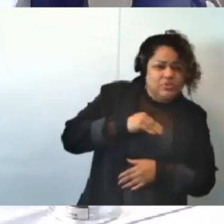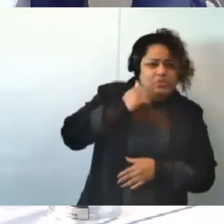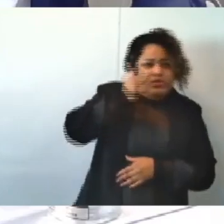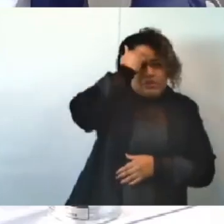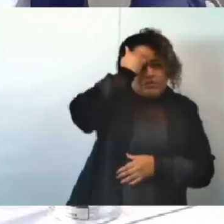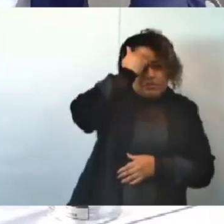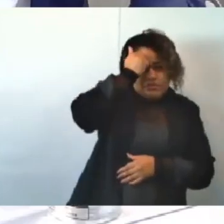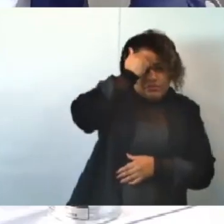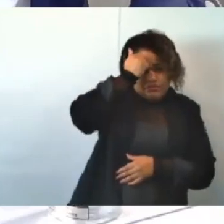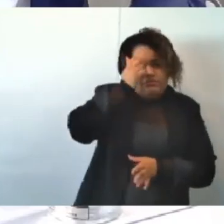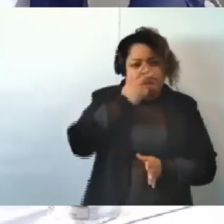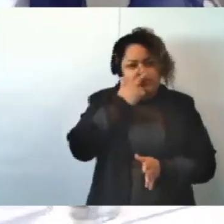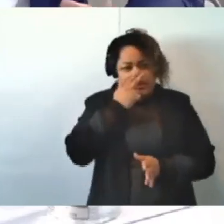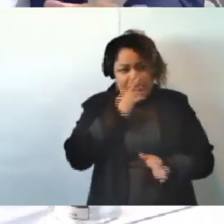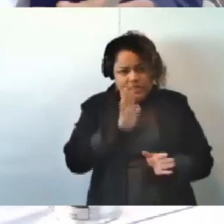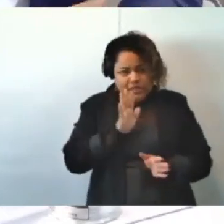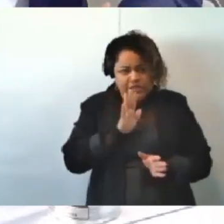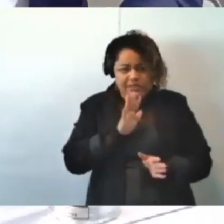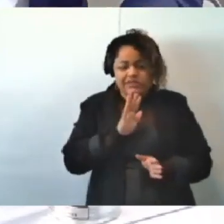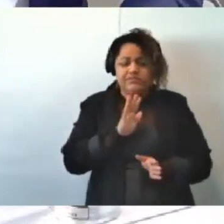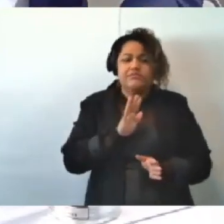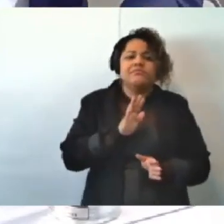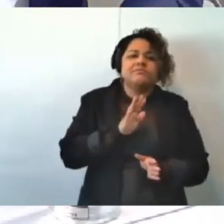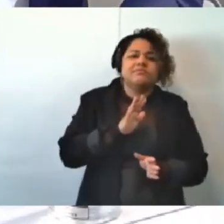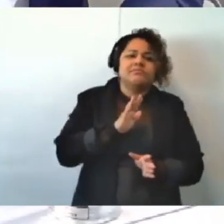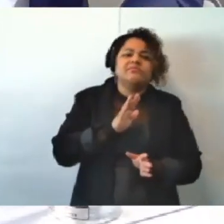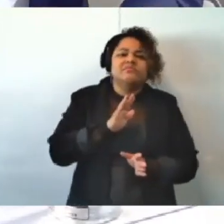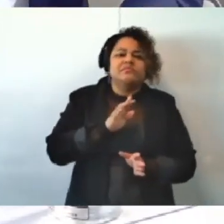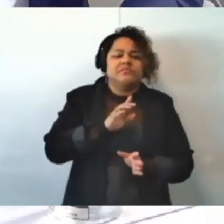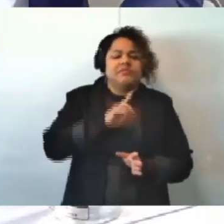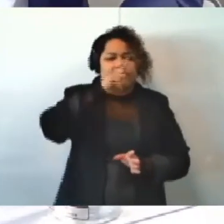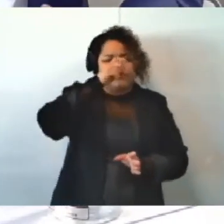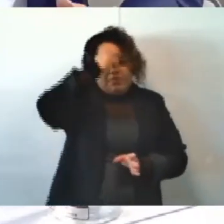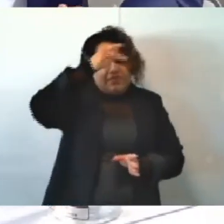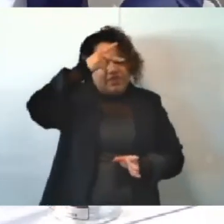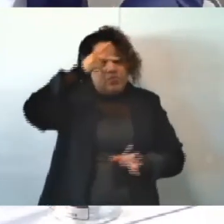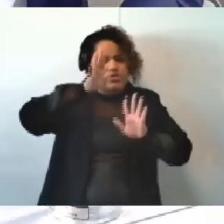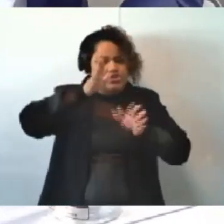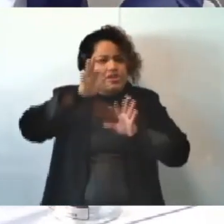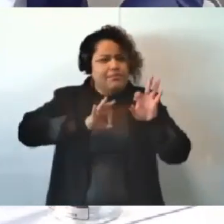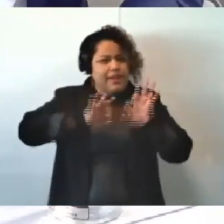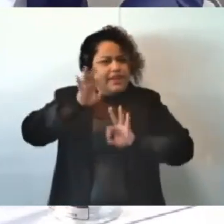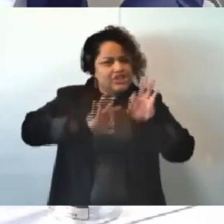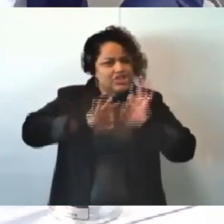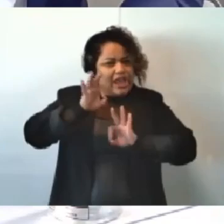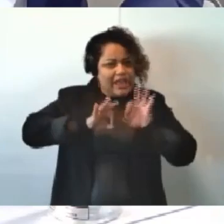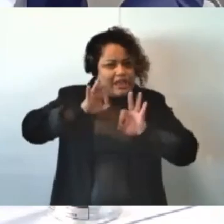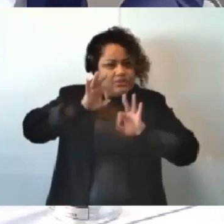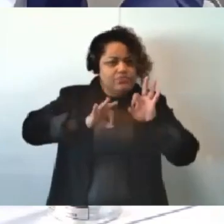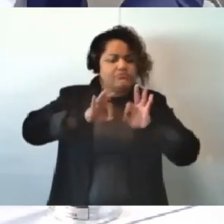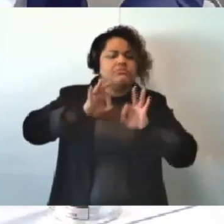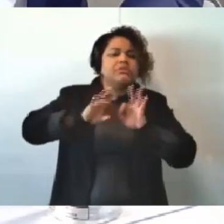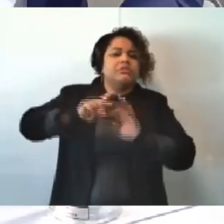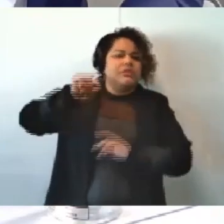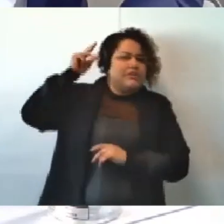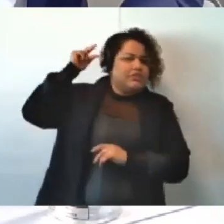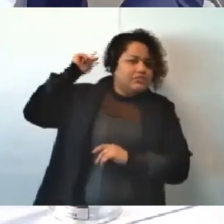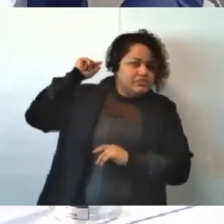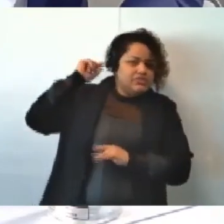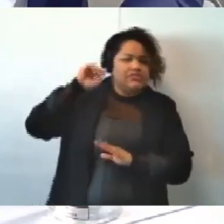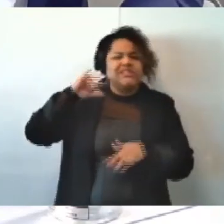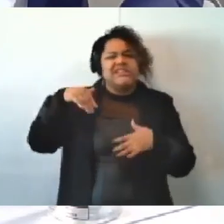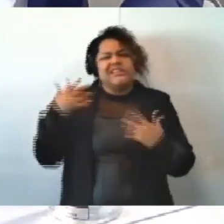né? De certa forma, a prefeitura tinha já o planejamento de fazer isso em outros momentos e voltou